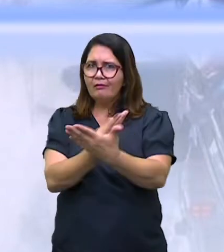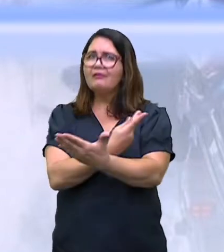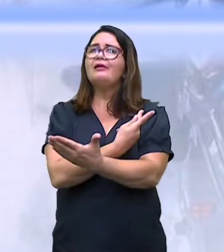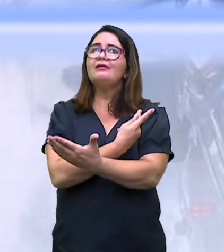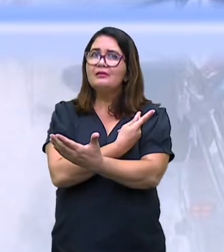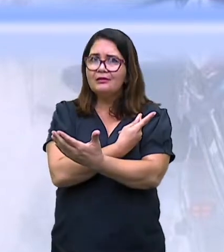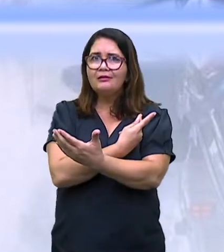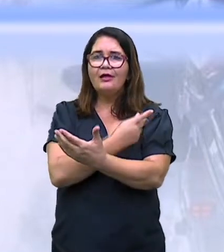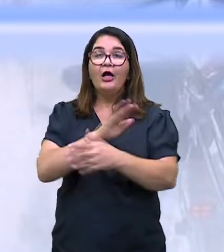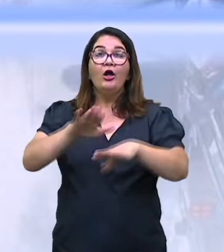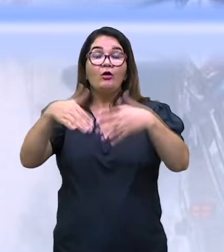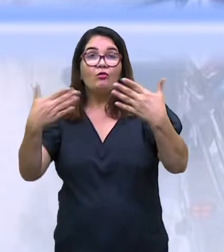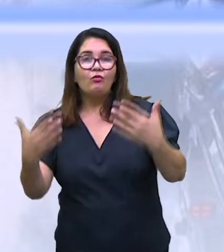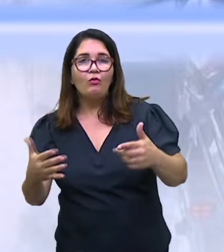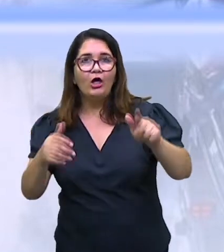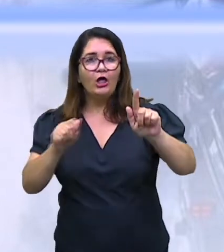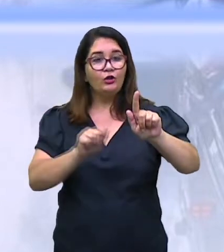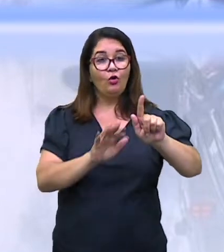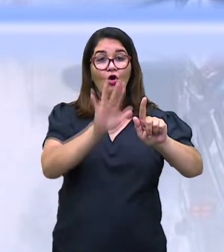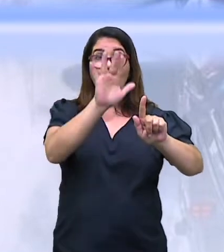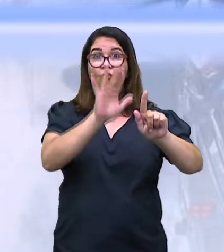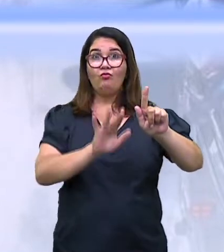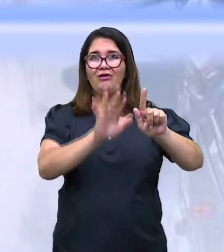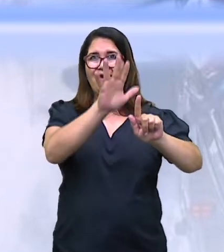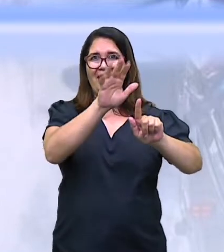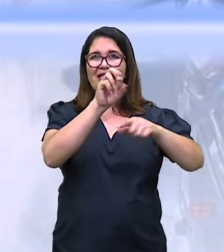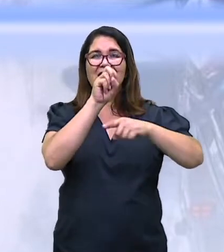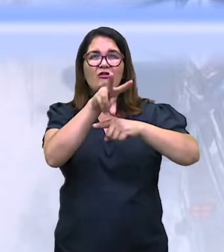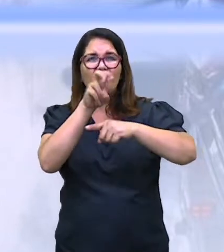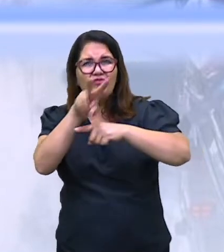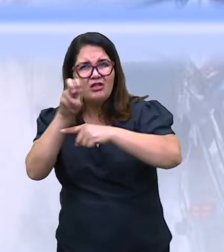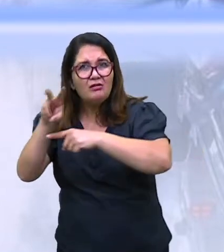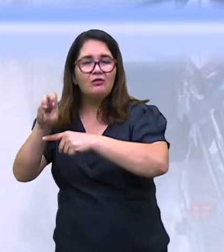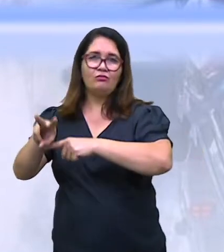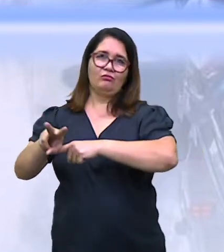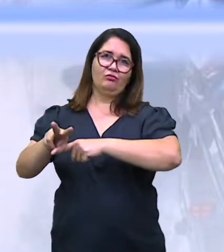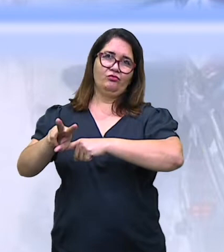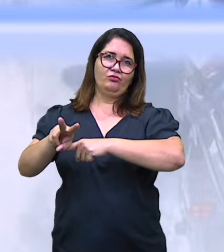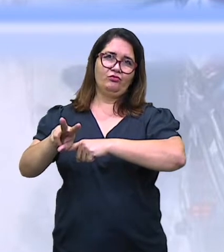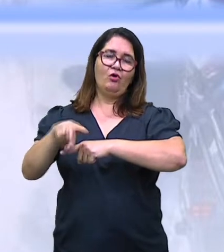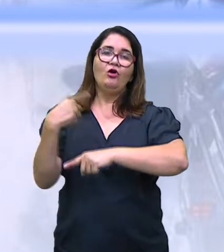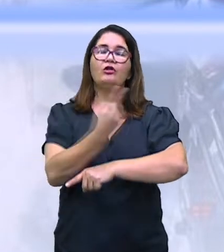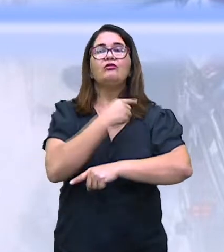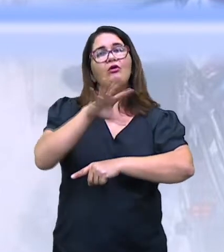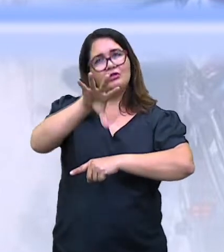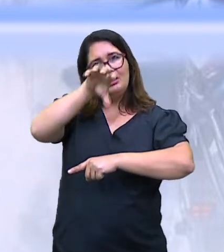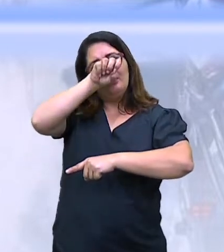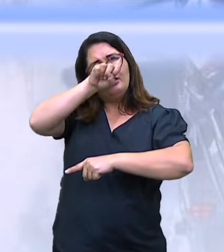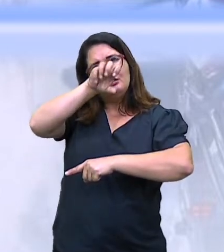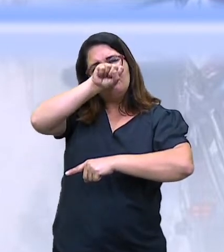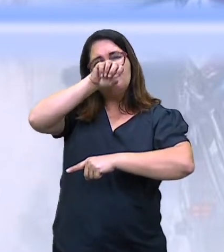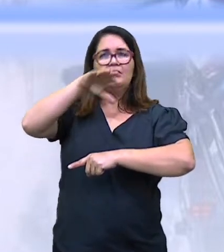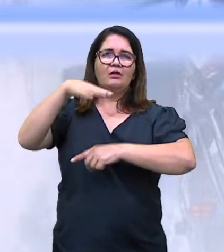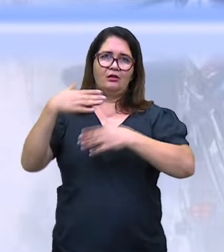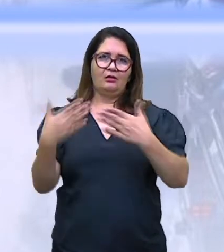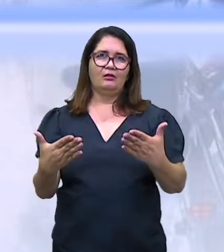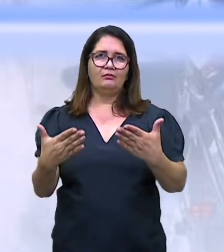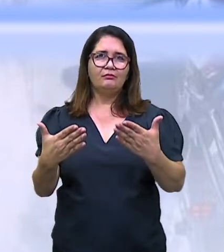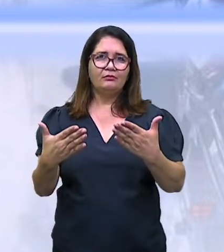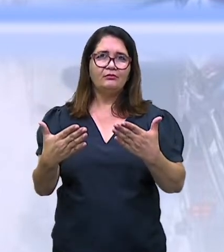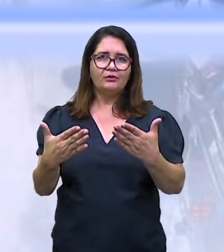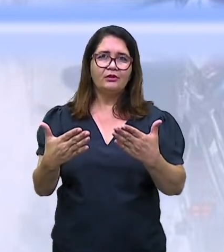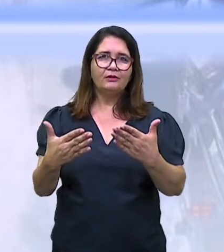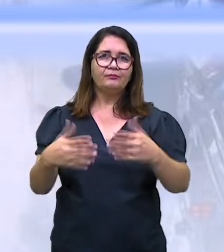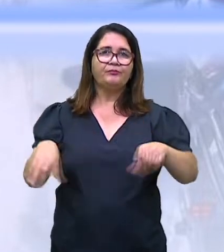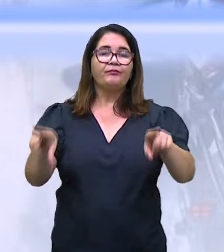em uma casa totalmente estruturada e a gente percebe que houve a corrosão da parte estrutural dela,